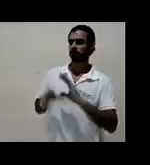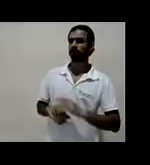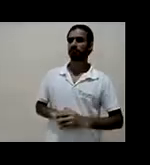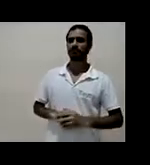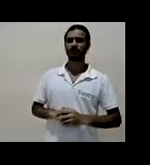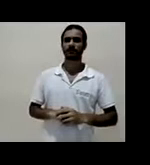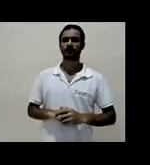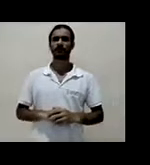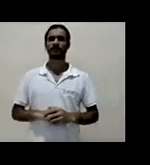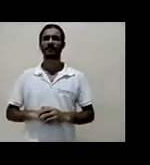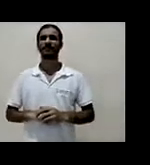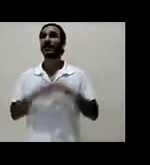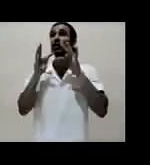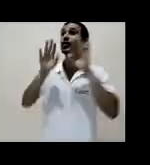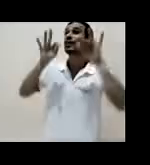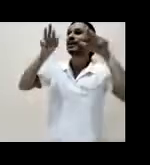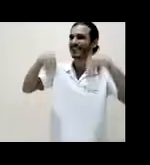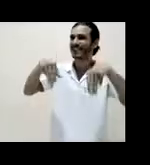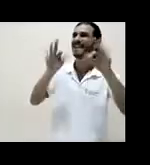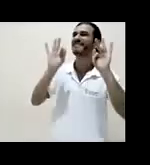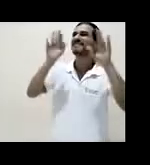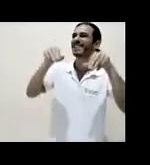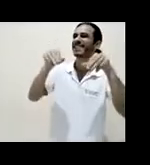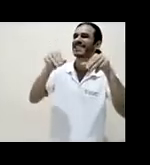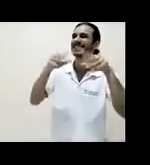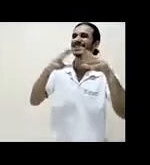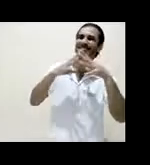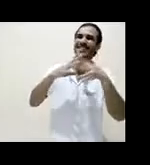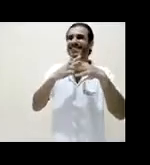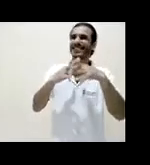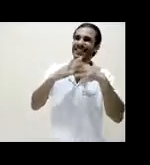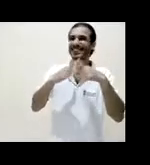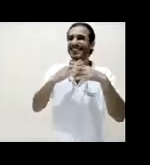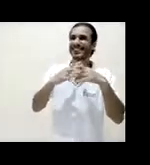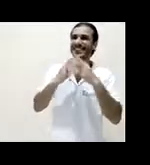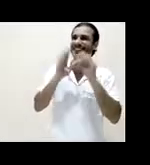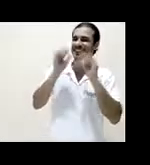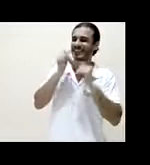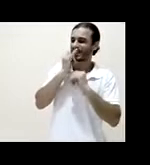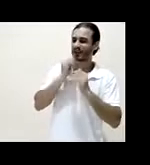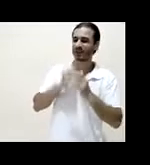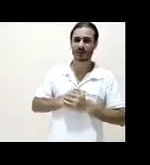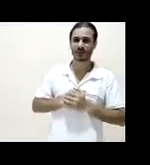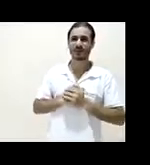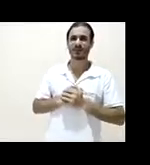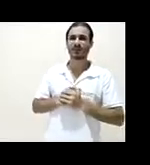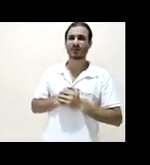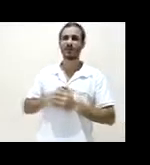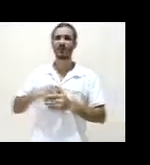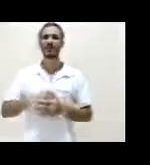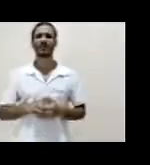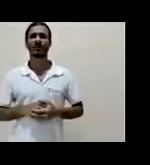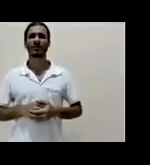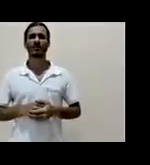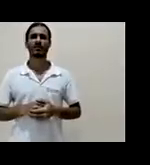Já chegando no final, assim, a gente vai... Então, a Dalva vai falar sobre a robótica educacional para formação técnica